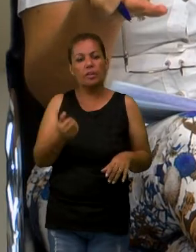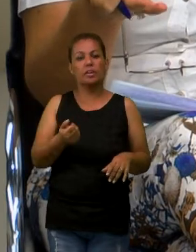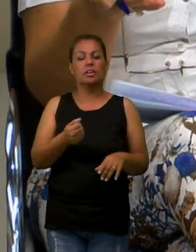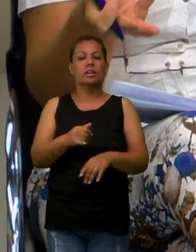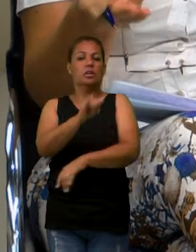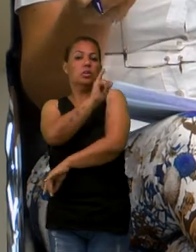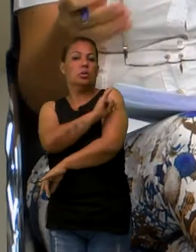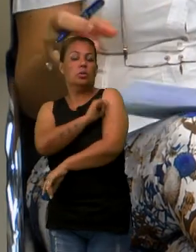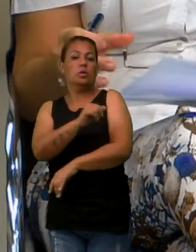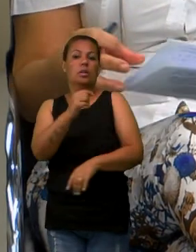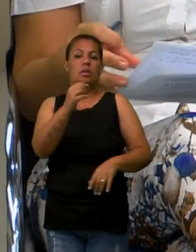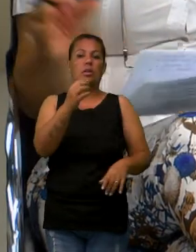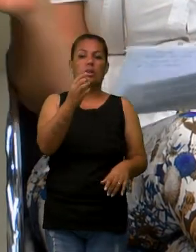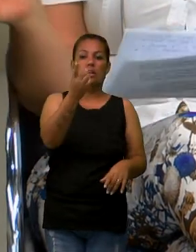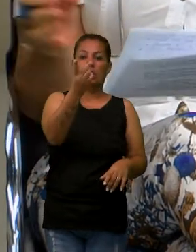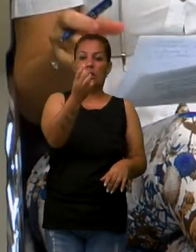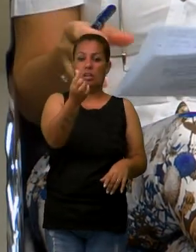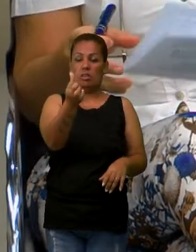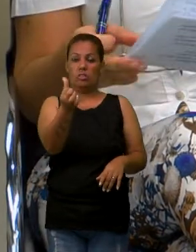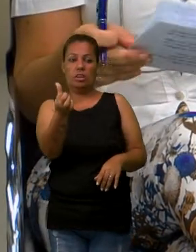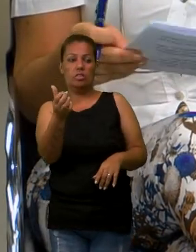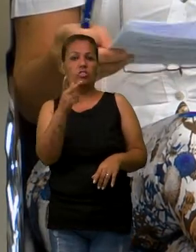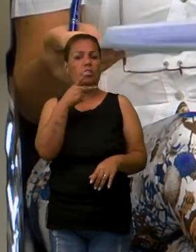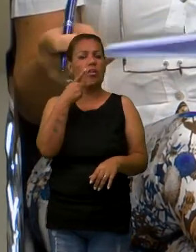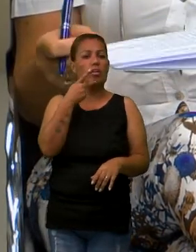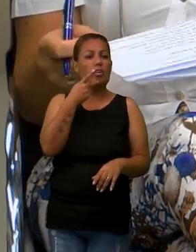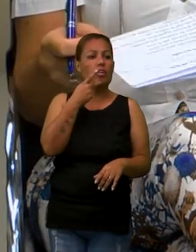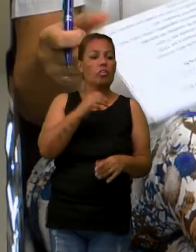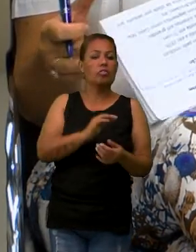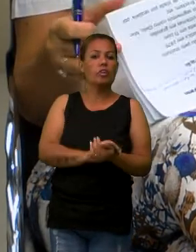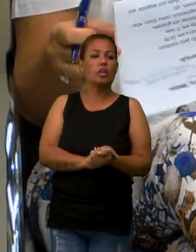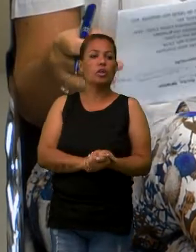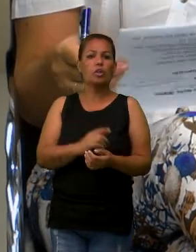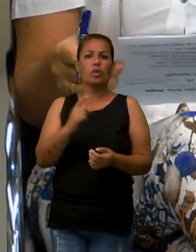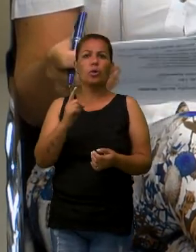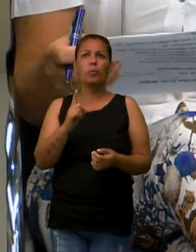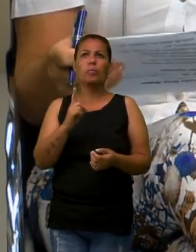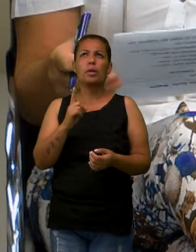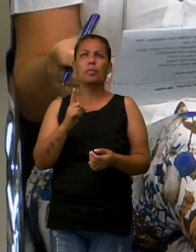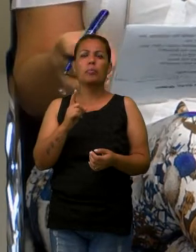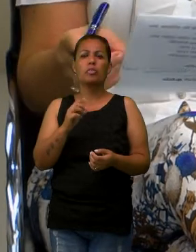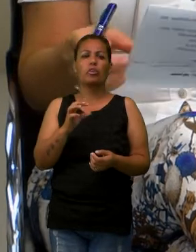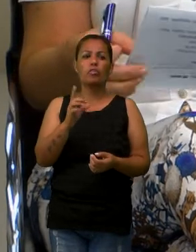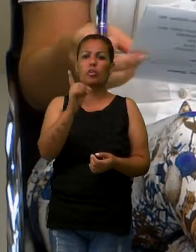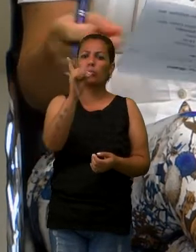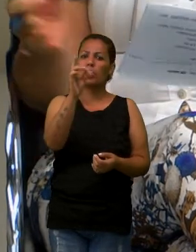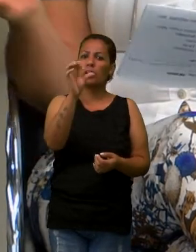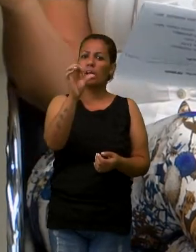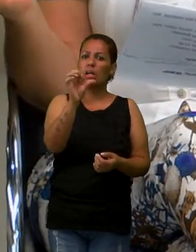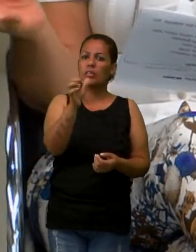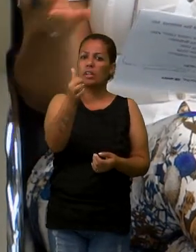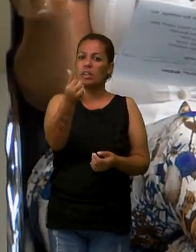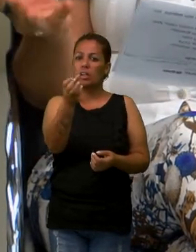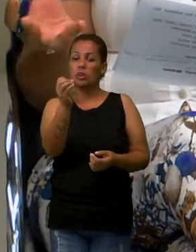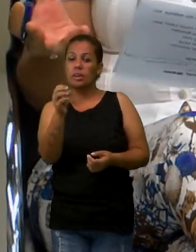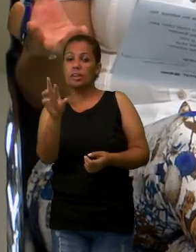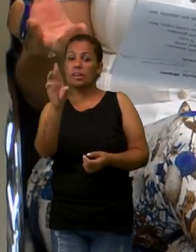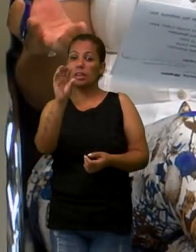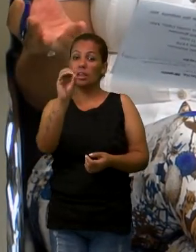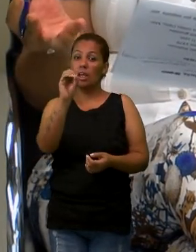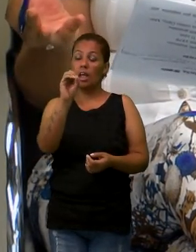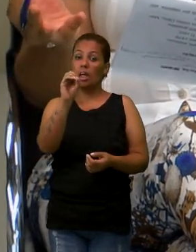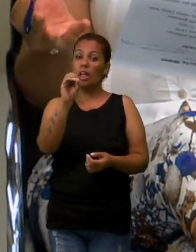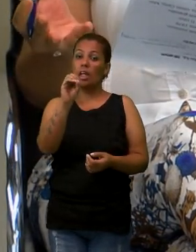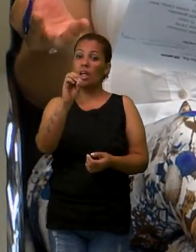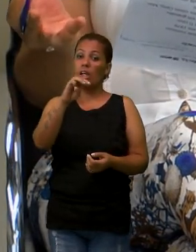né a gente estava comentando é que o primeiro jogo foi parece que em 1960 na em roma itália